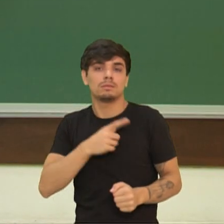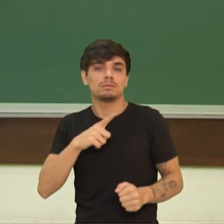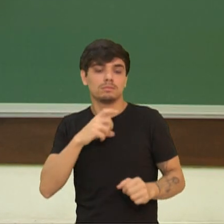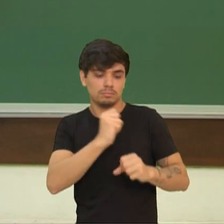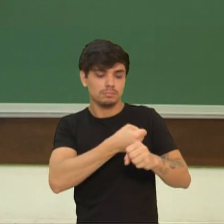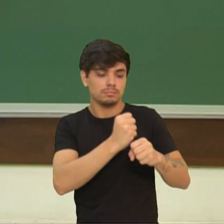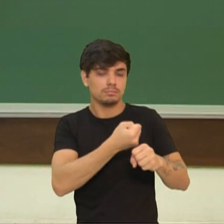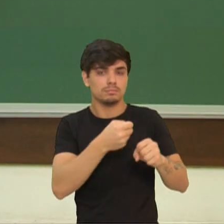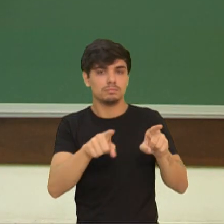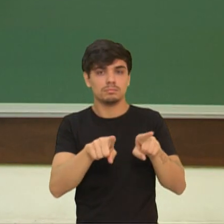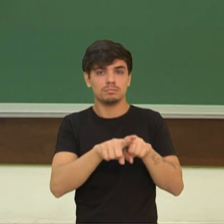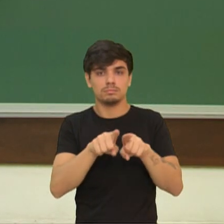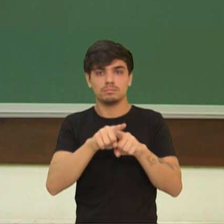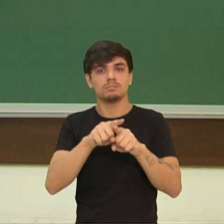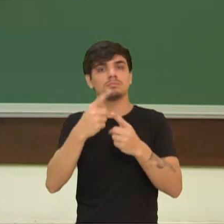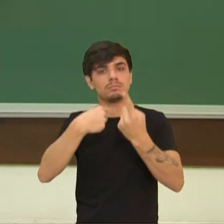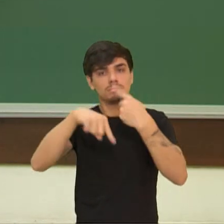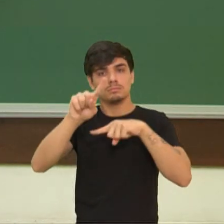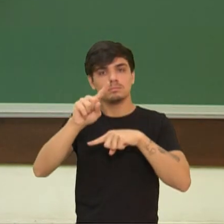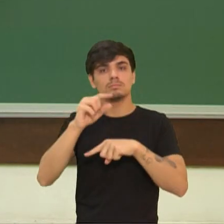do futurismo.